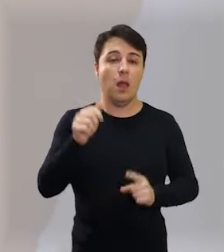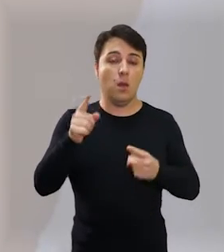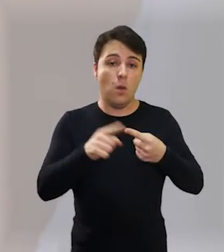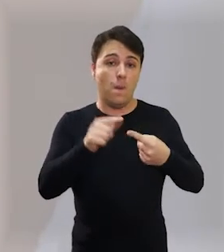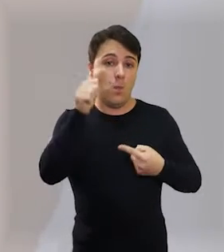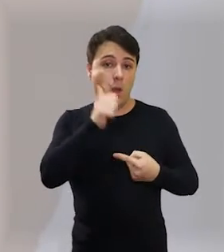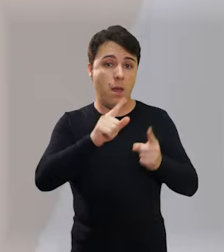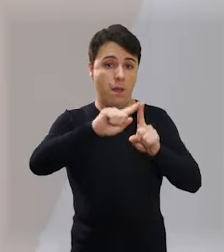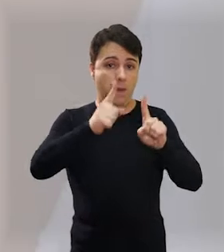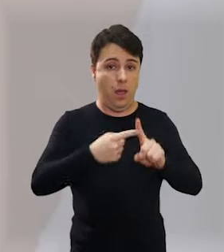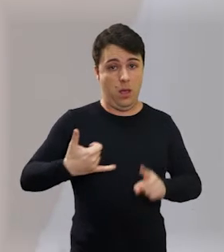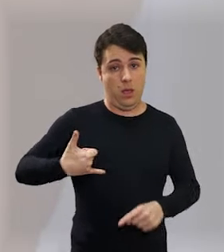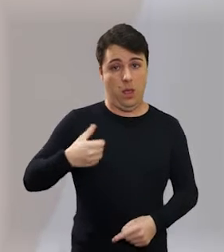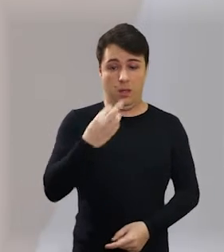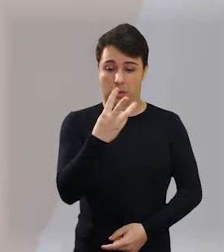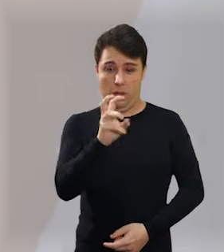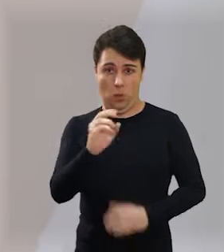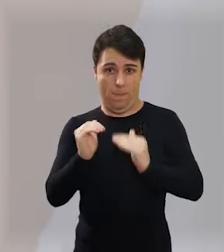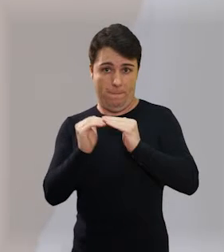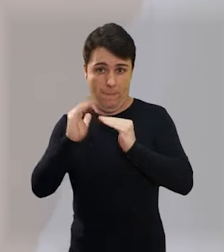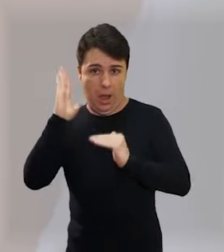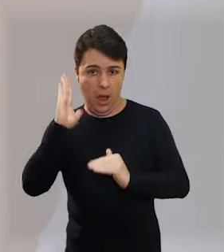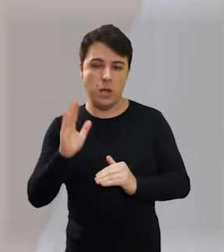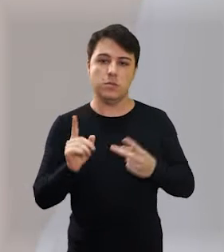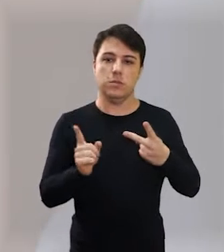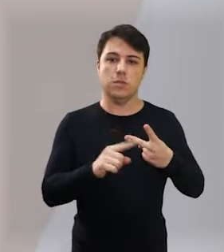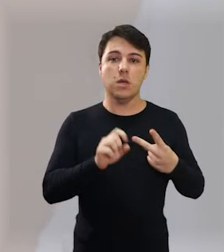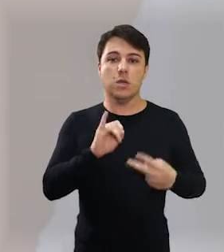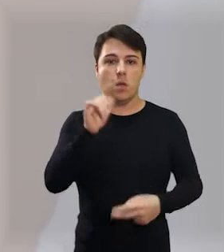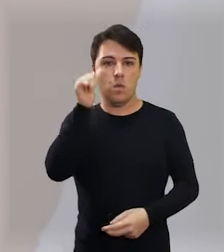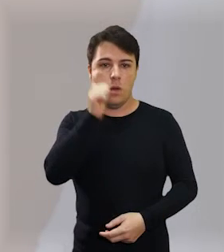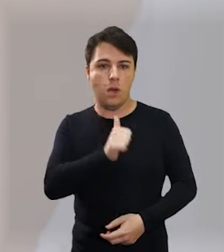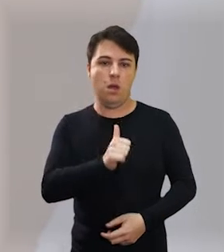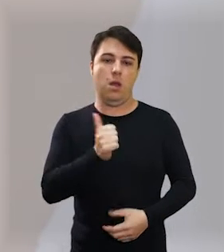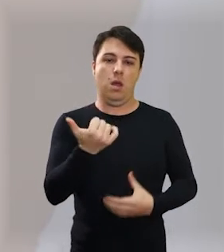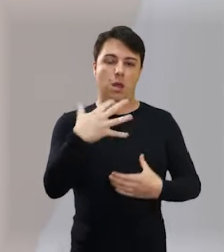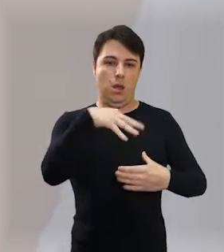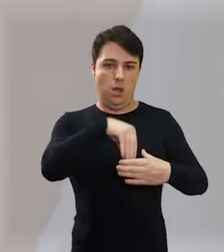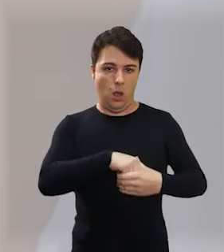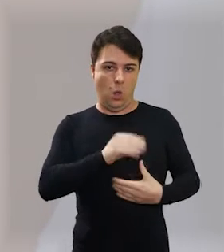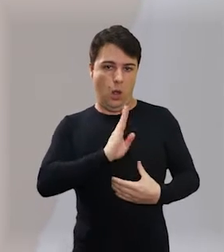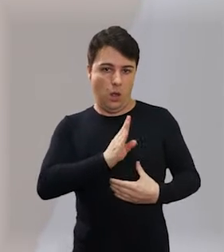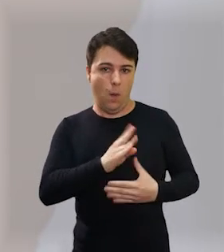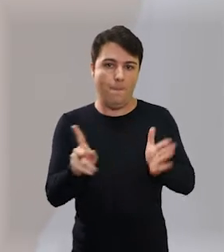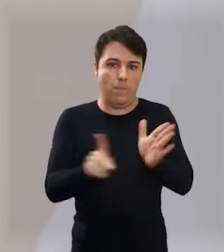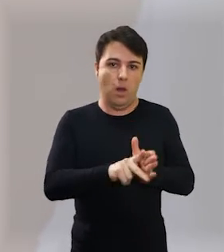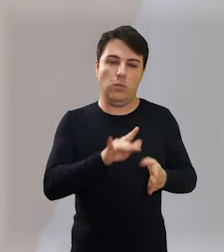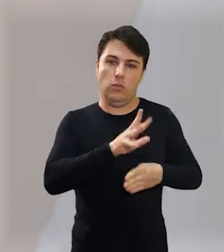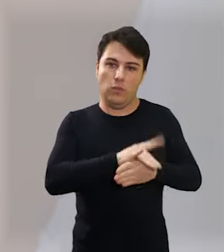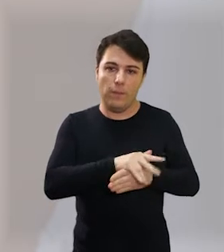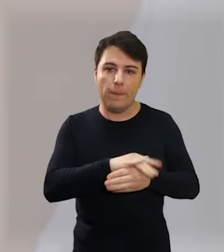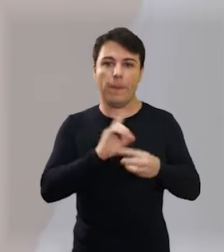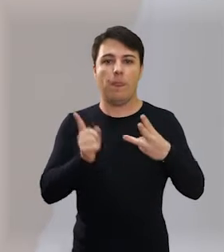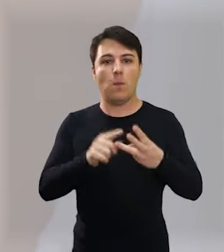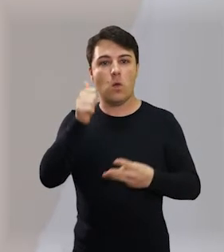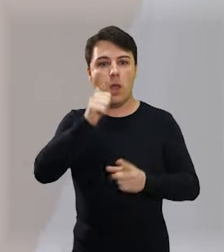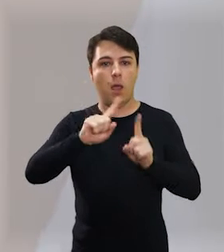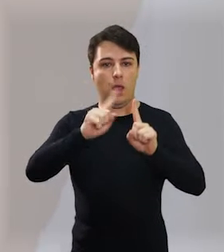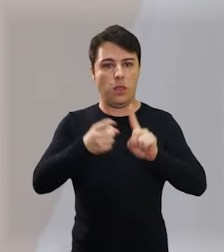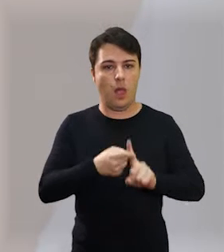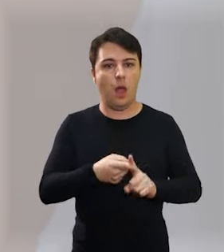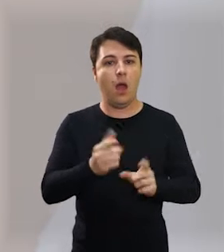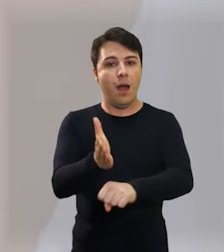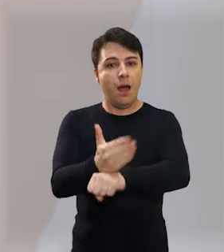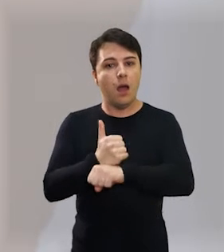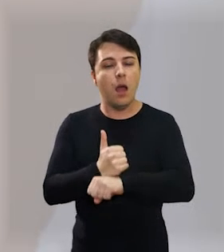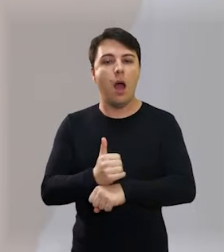gestantes acima de 35 anos, gestantes que elas próprias tiveram cardiopatia na infância ou o marido, gestantes que já tiveram um